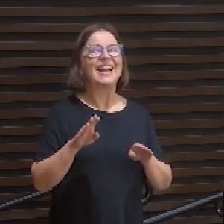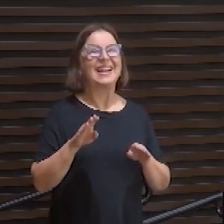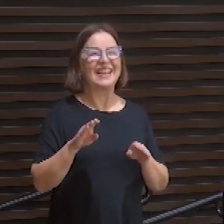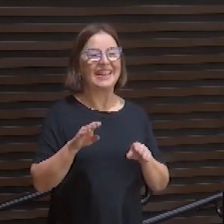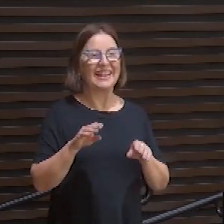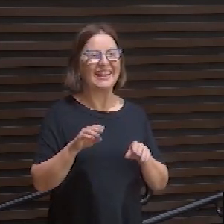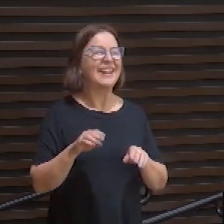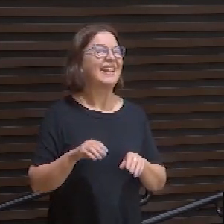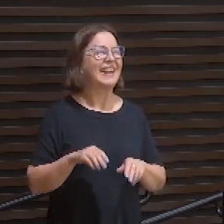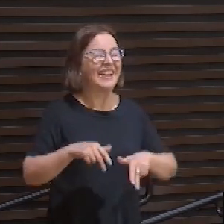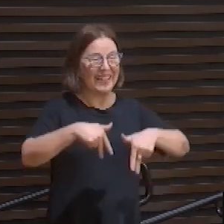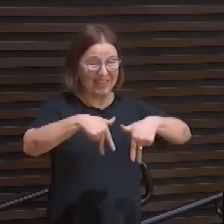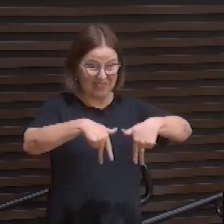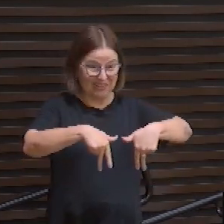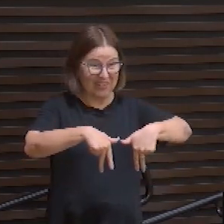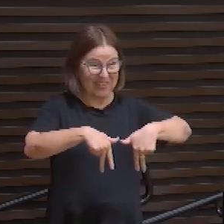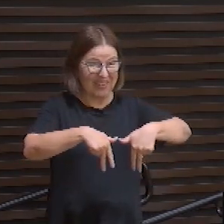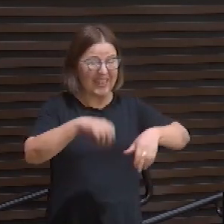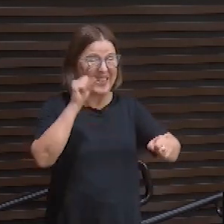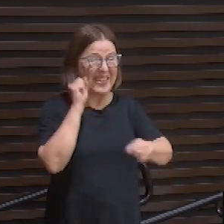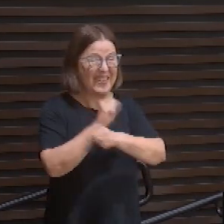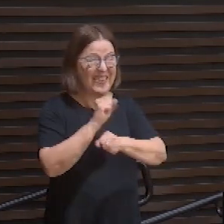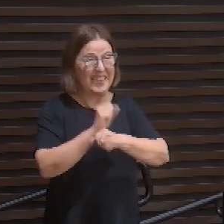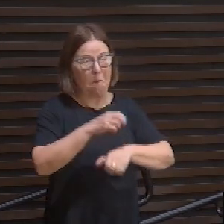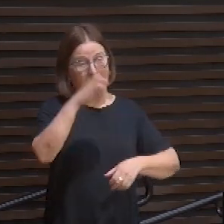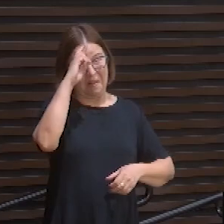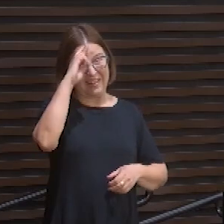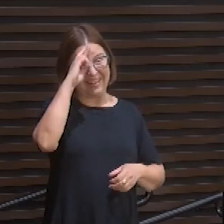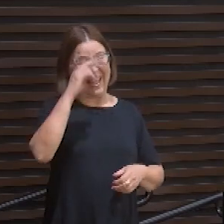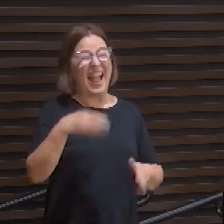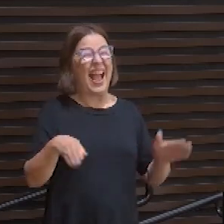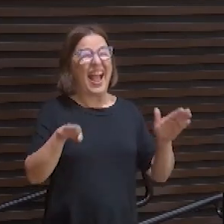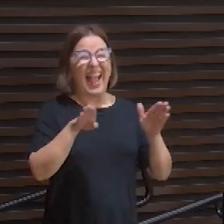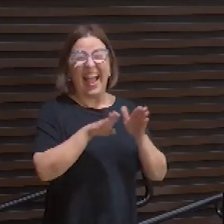esperando, que alegria, ou está chegando em